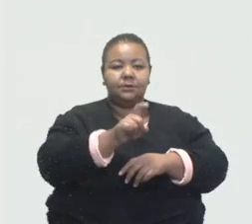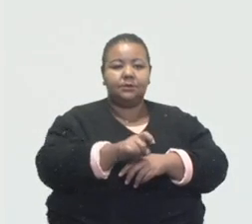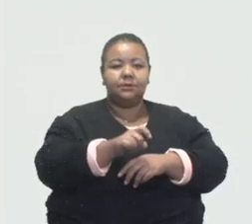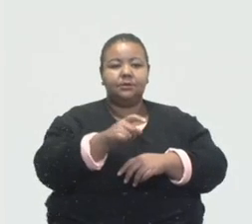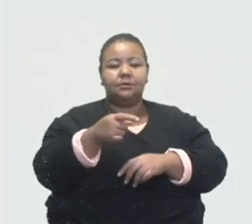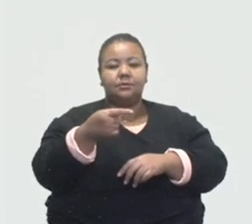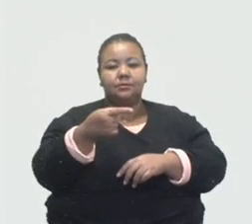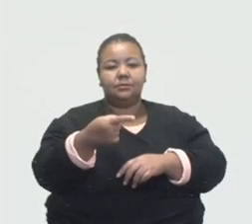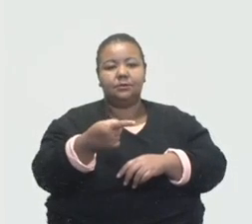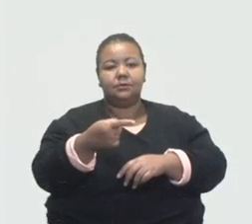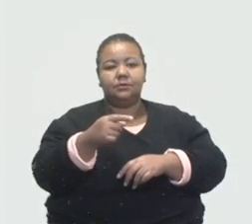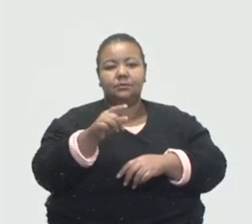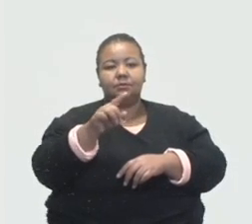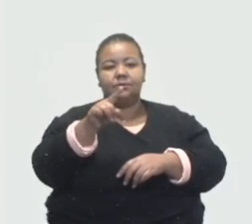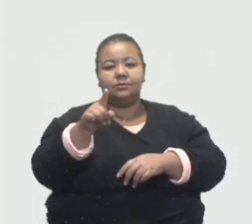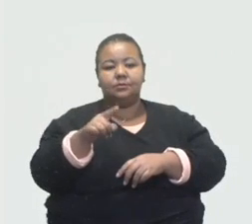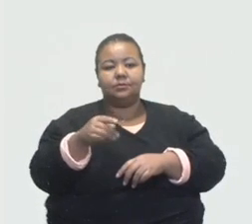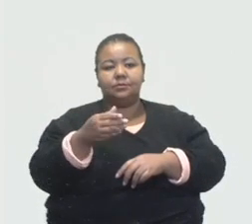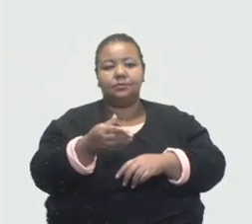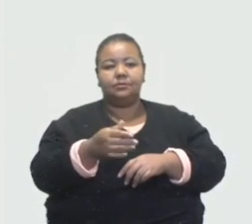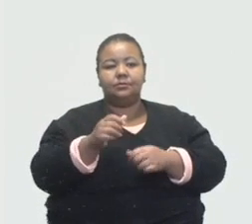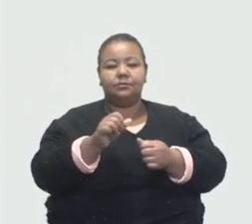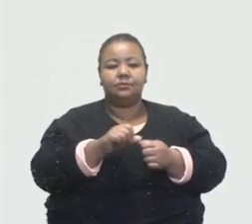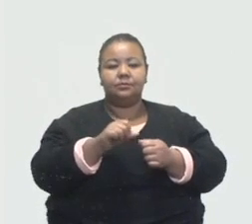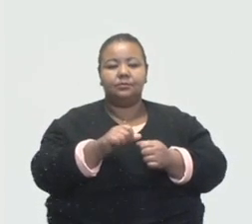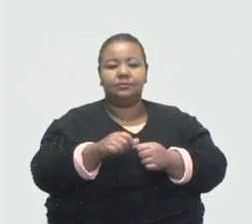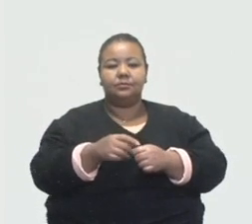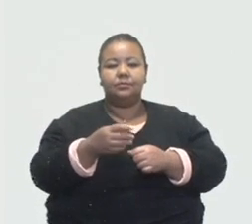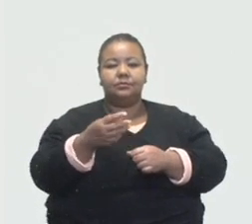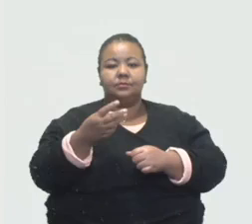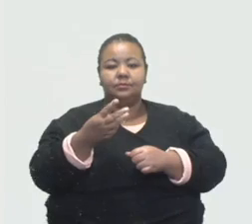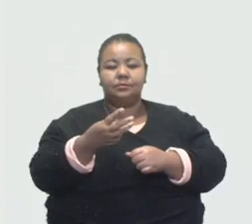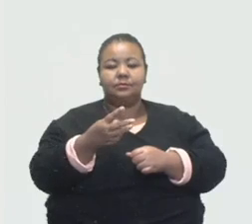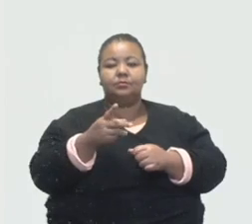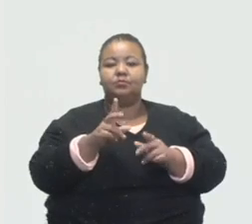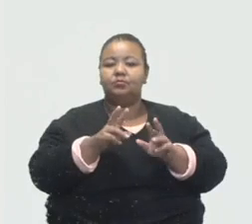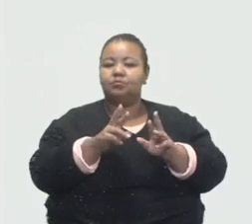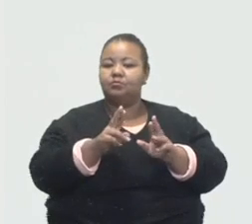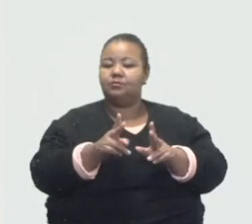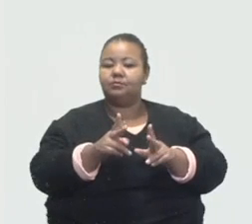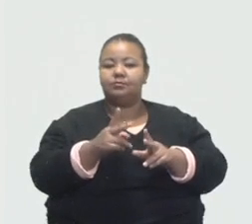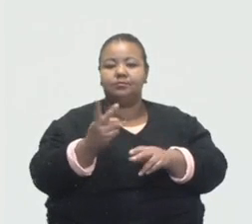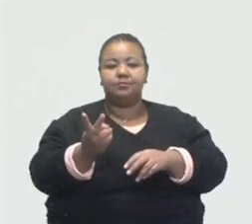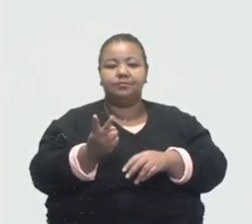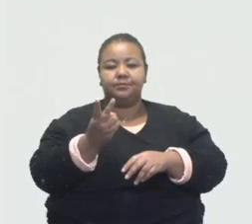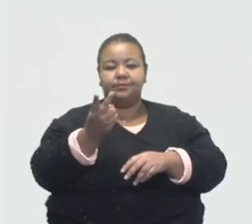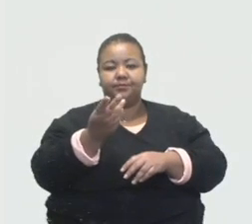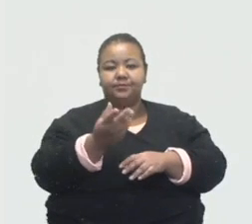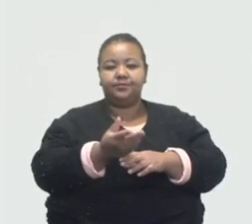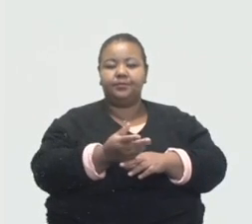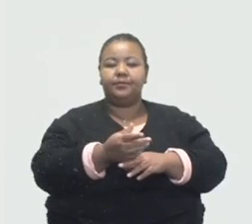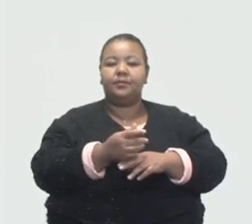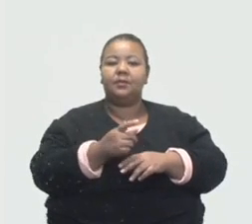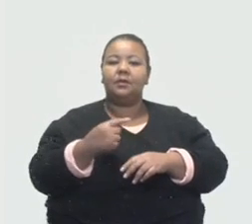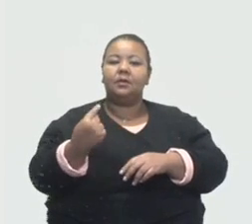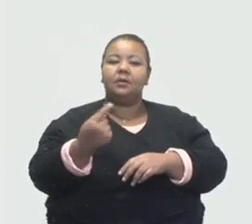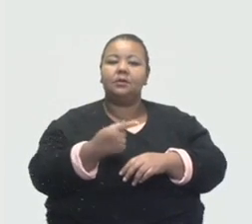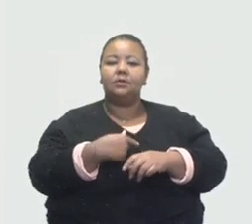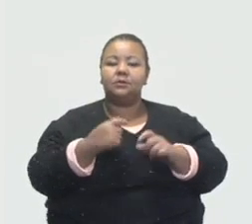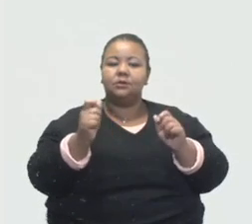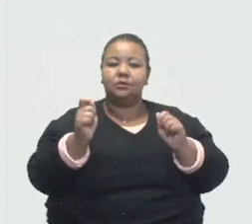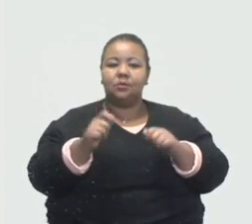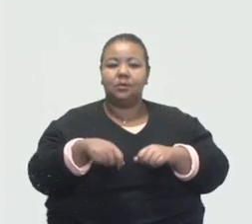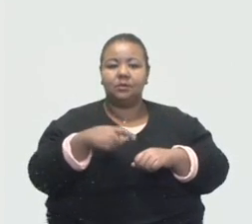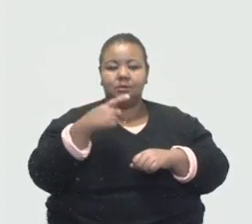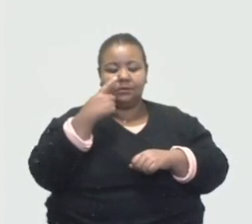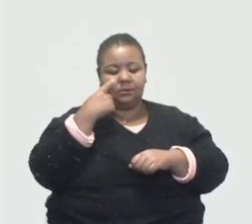é menos z. Se a gente fazer aqui na terceira equação, vou encontrar o mesmo valor. Logo, a gente pode